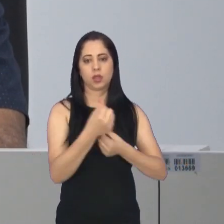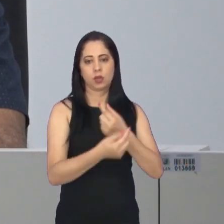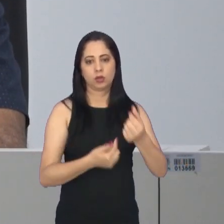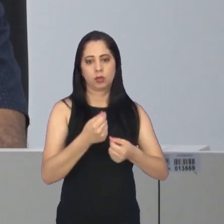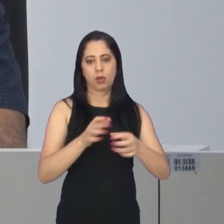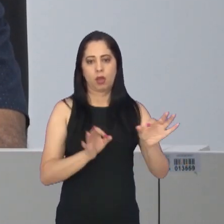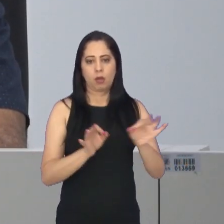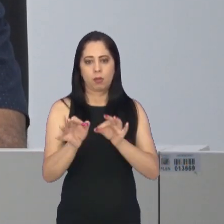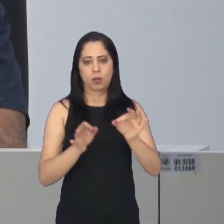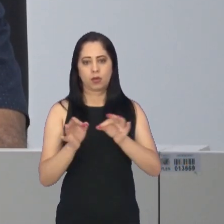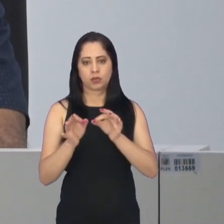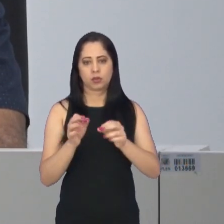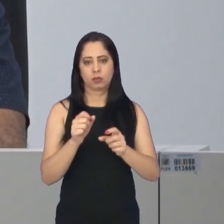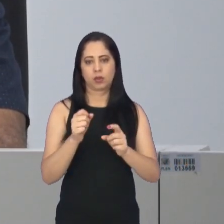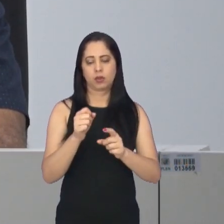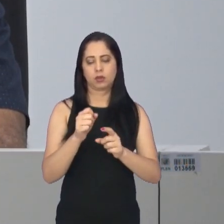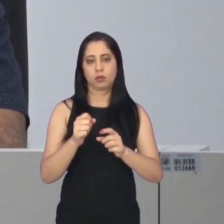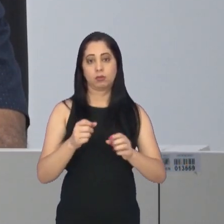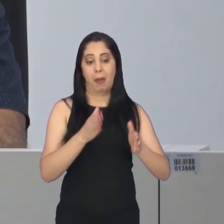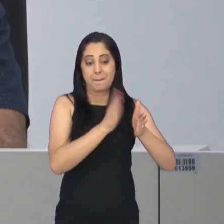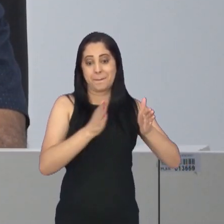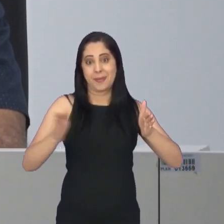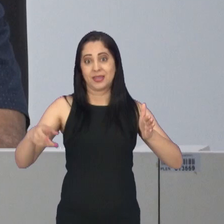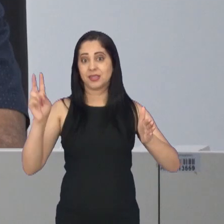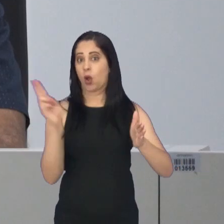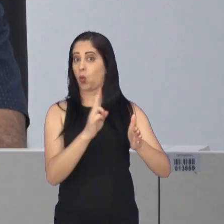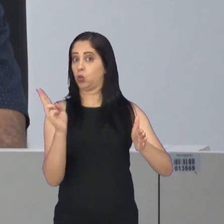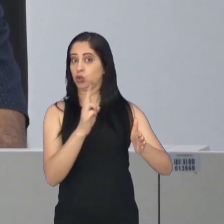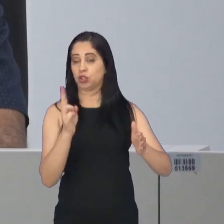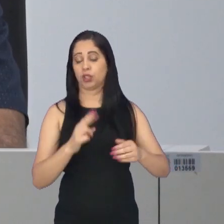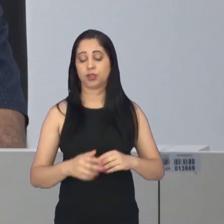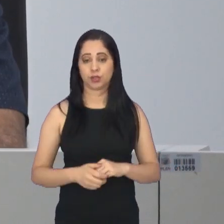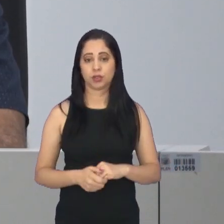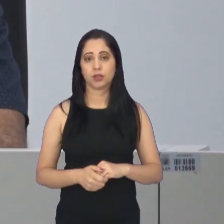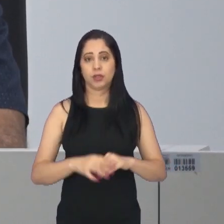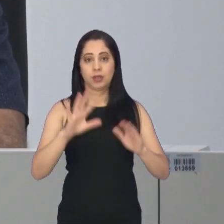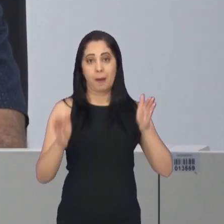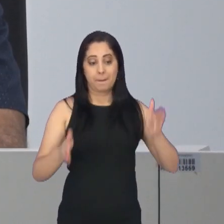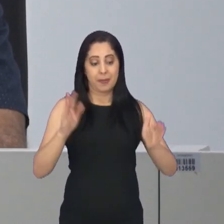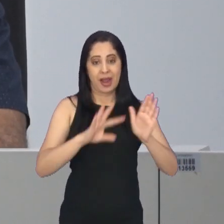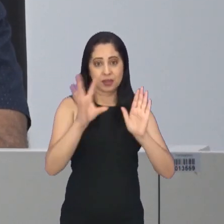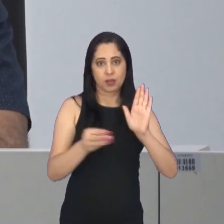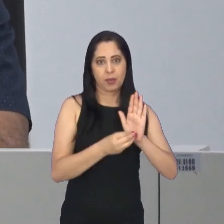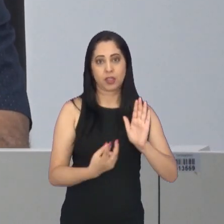e Planejamento Urbano. O rito é urgente. Termo do prazo para emendas